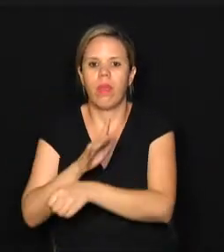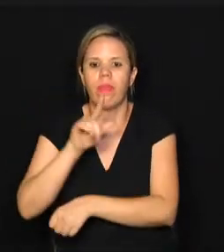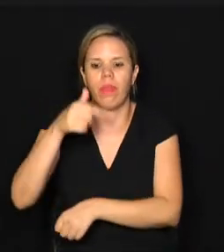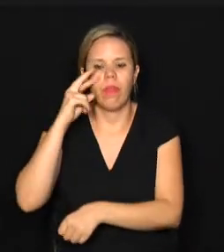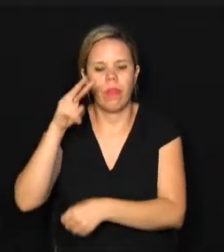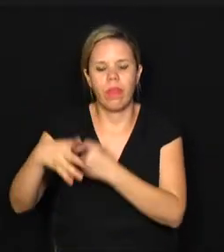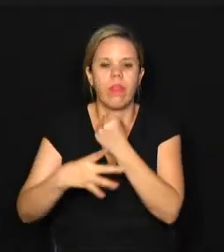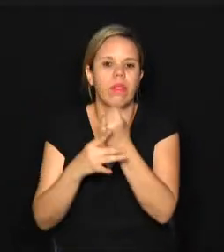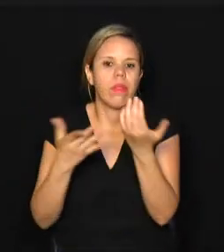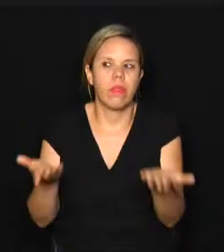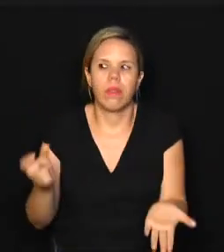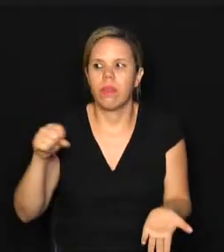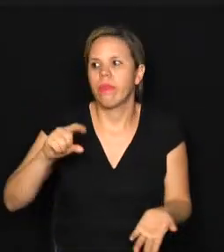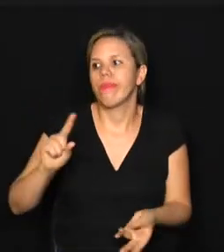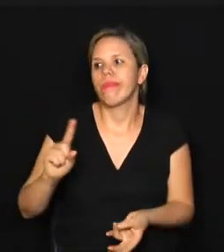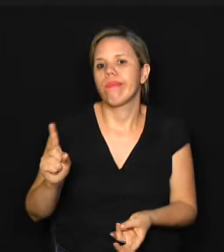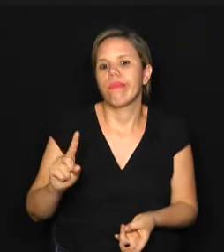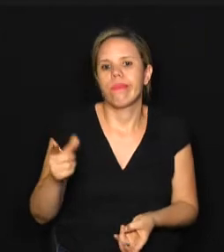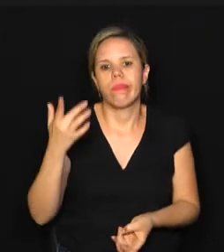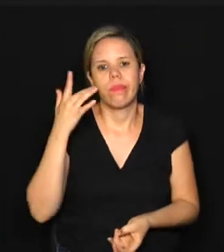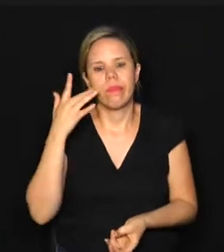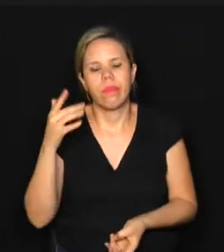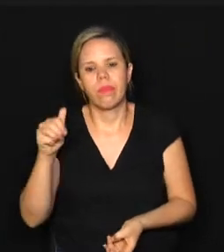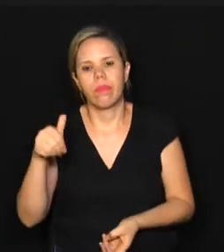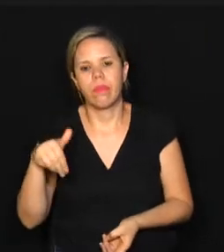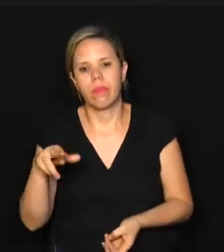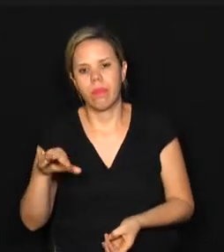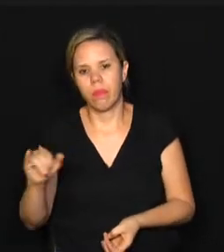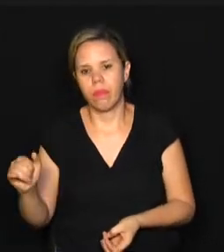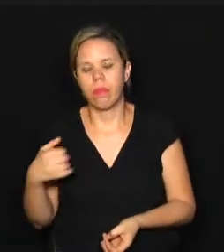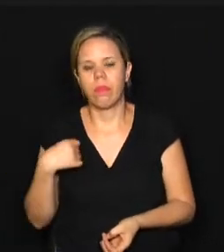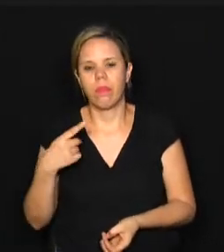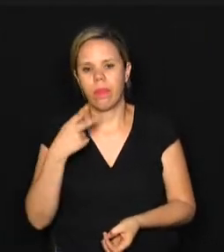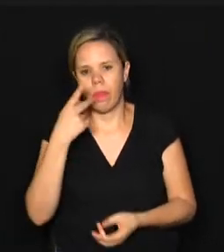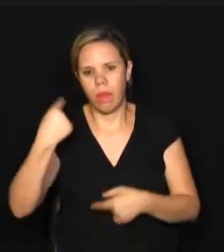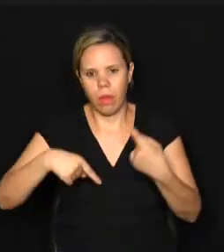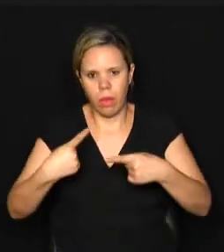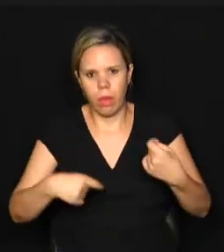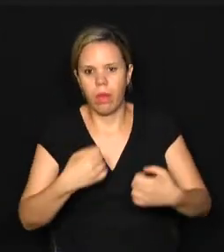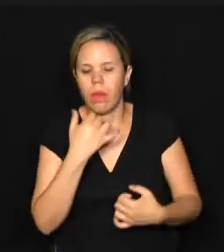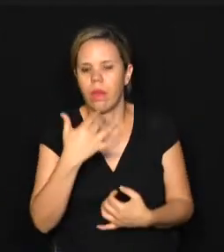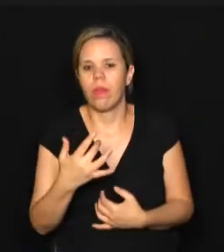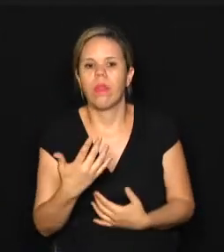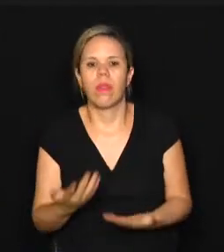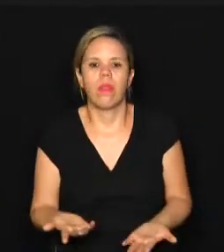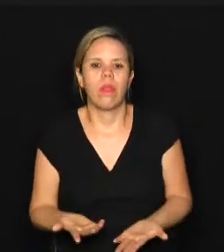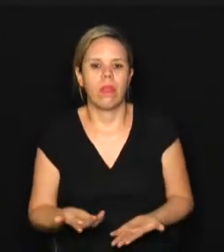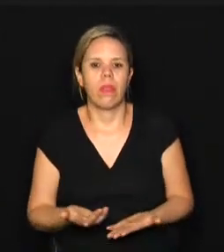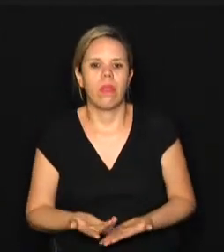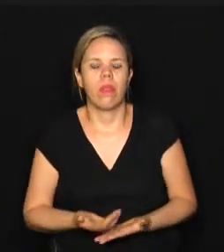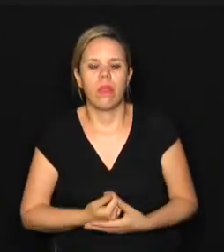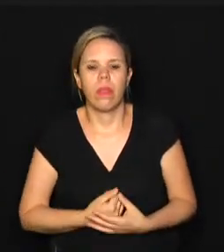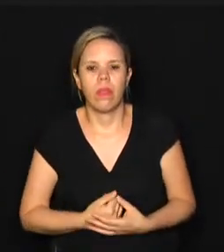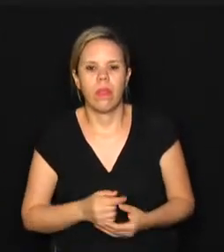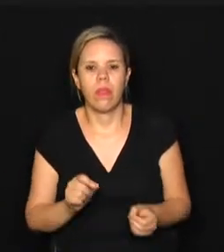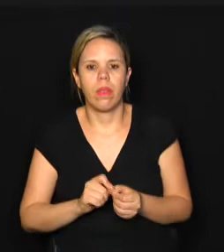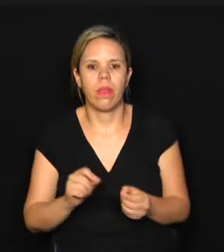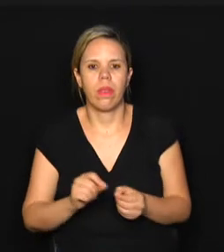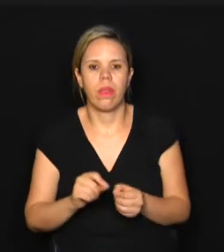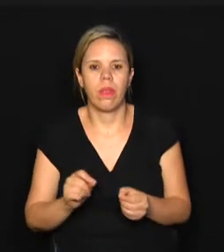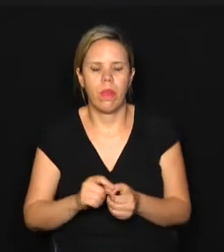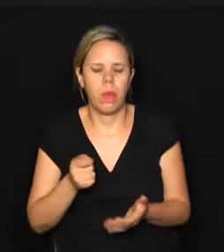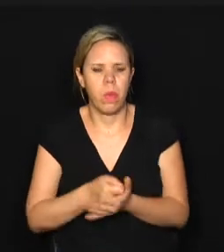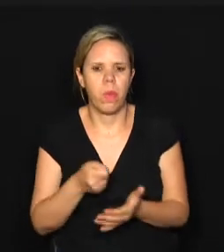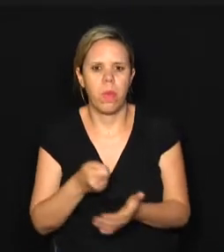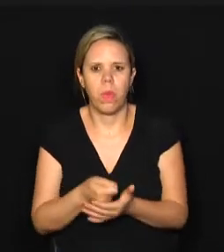não. Eu sei que a Mari tem debatido aí essa questão em Campinas, né, tentando fazer com que eles sejam obrigados